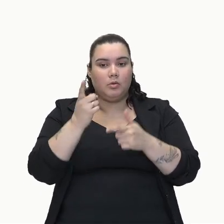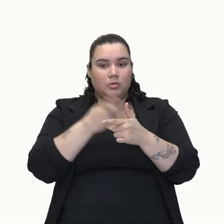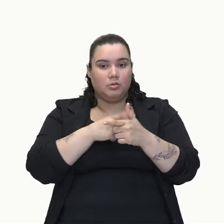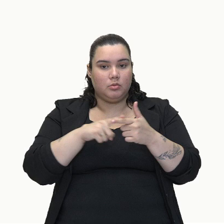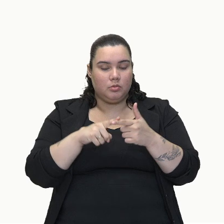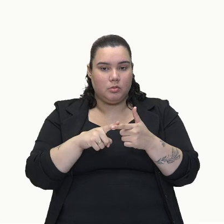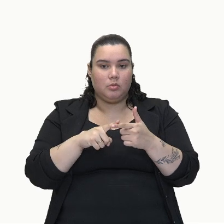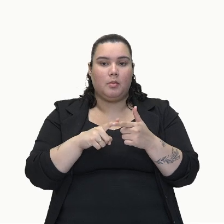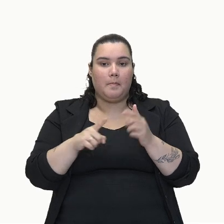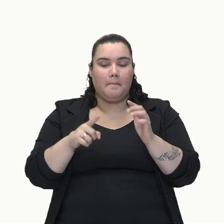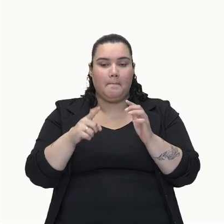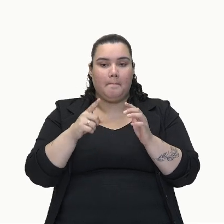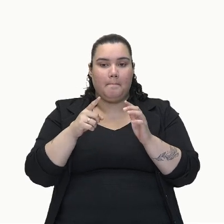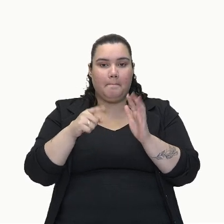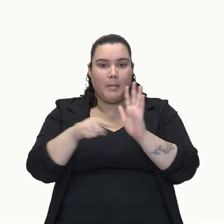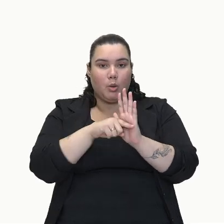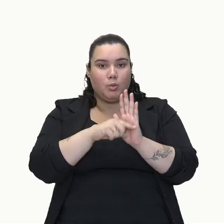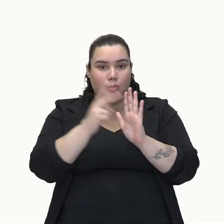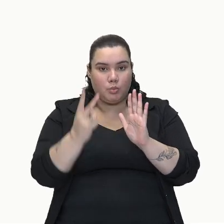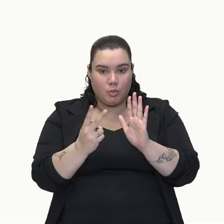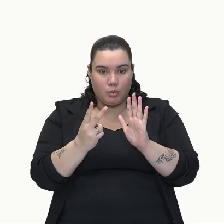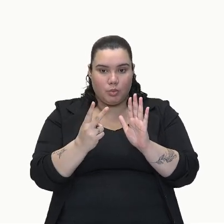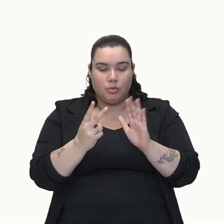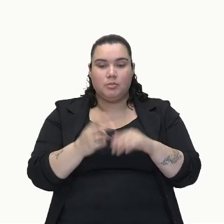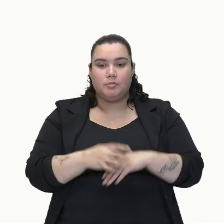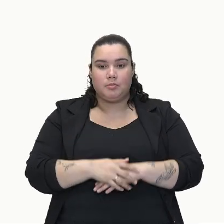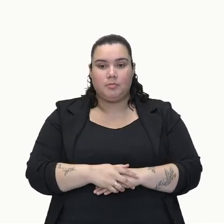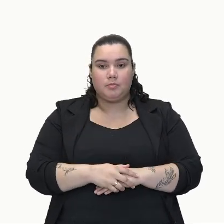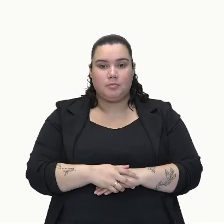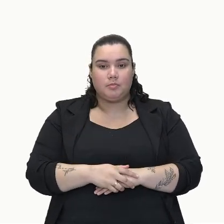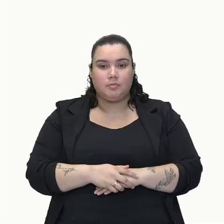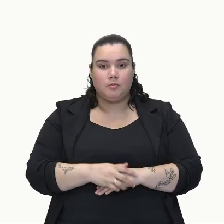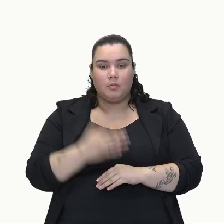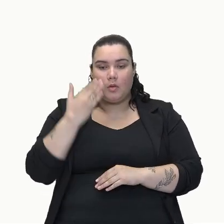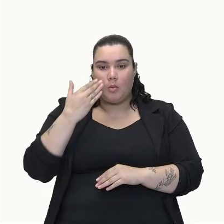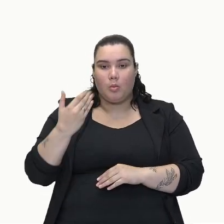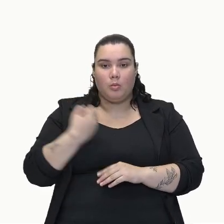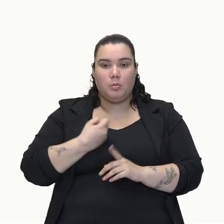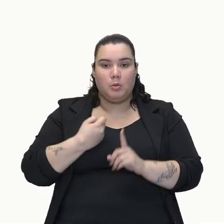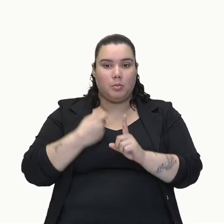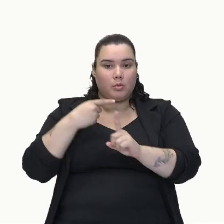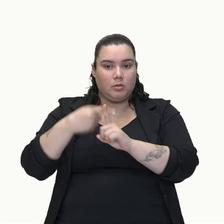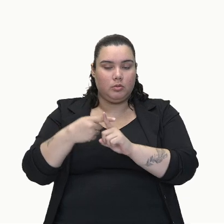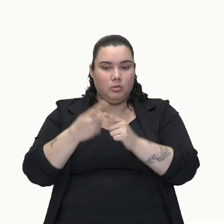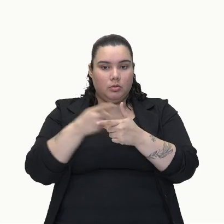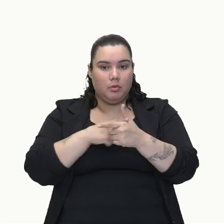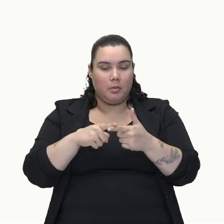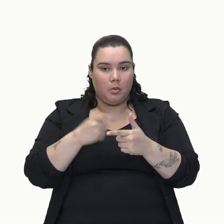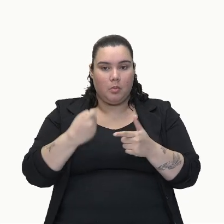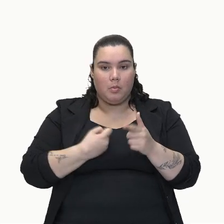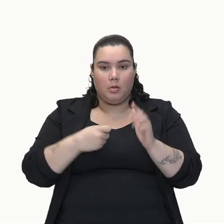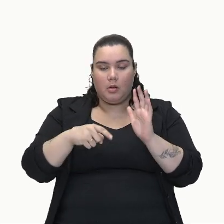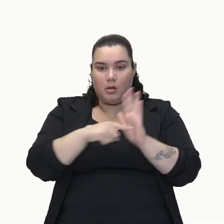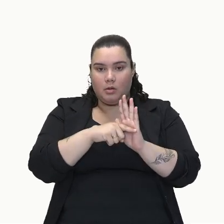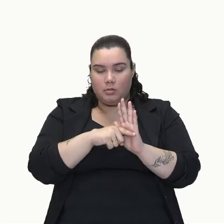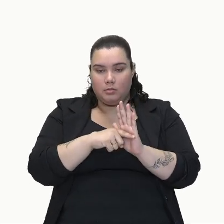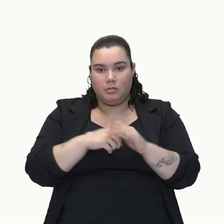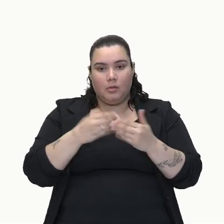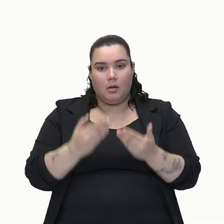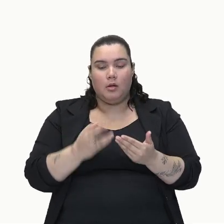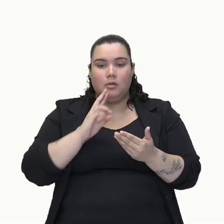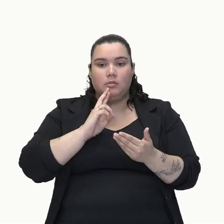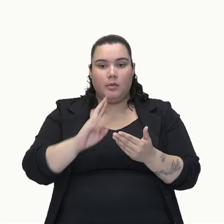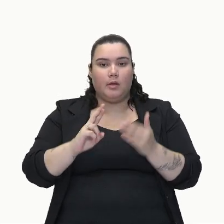por menos 2. Vejam que a gente está dividindo um número positivo por um número negativo. Nós vamos ter um